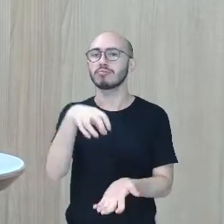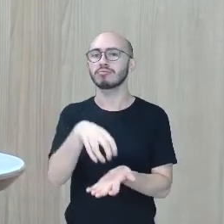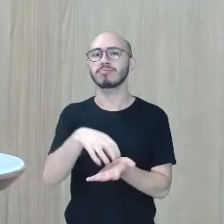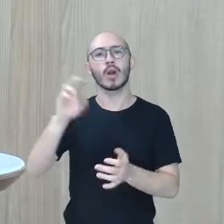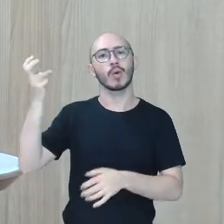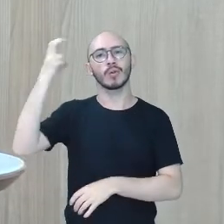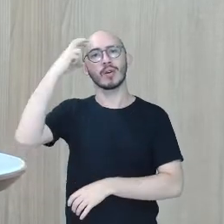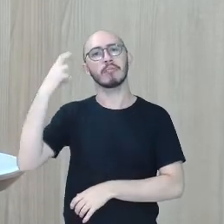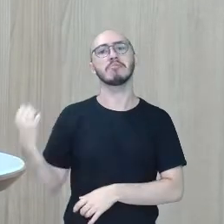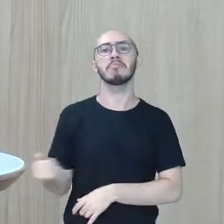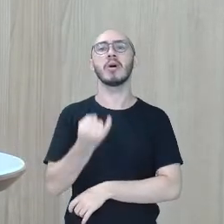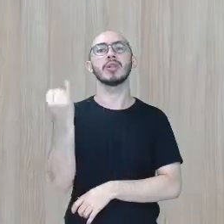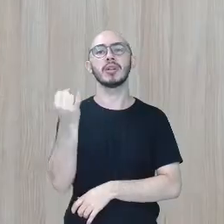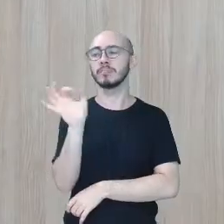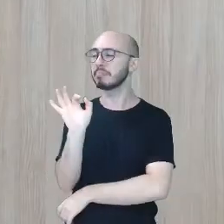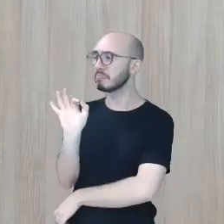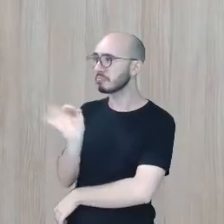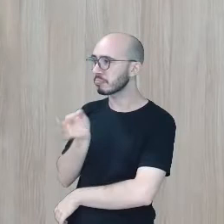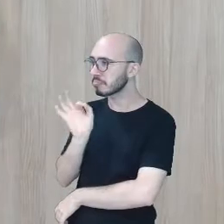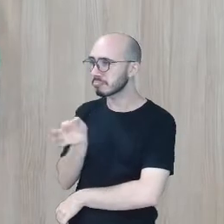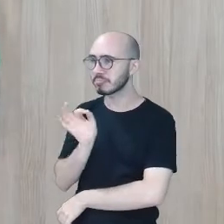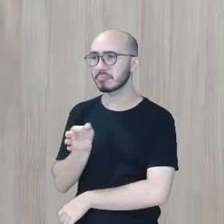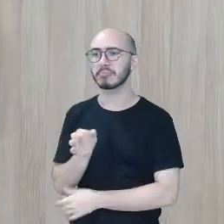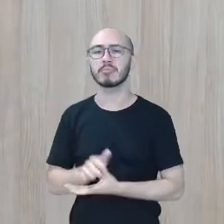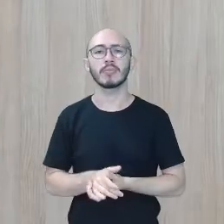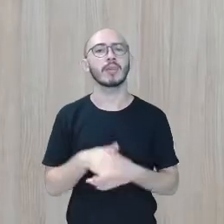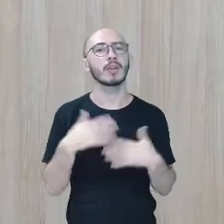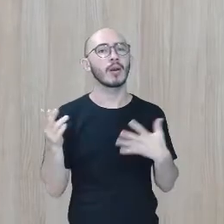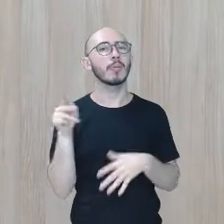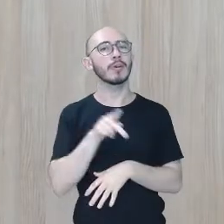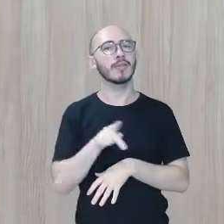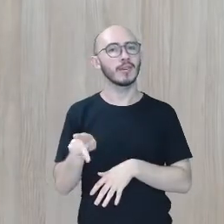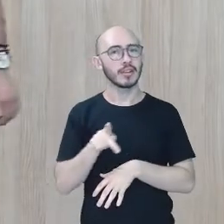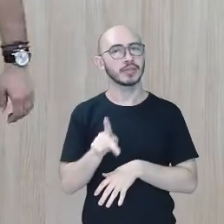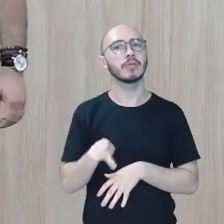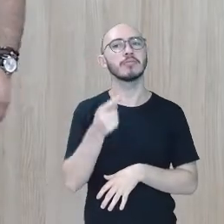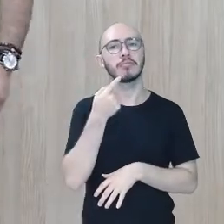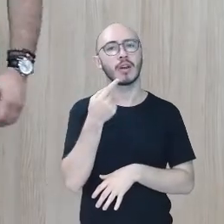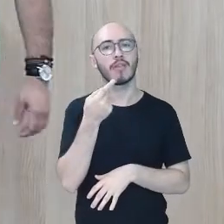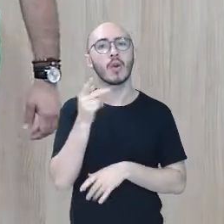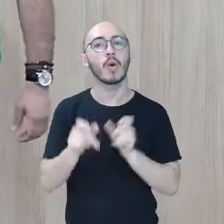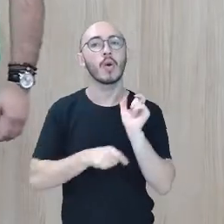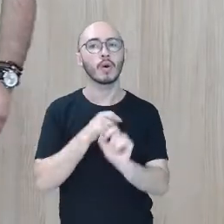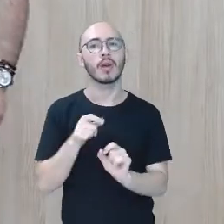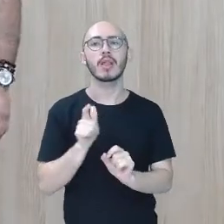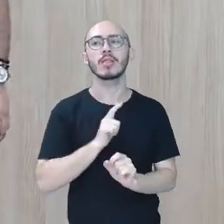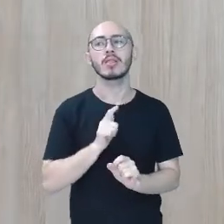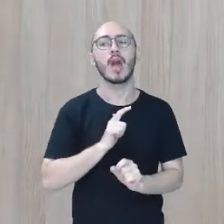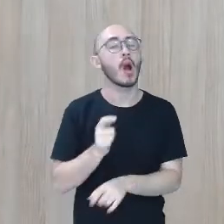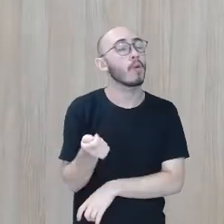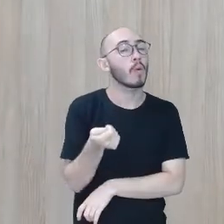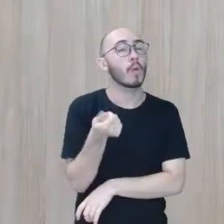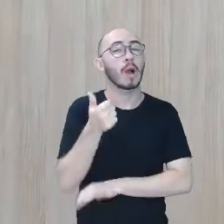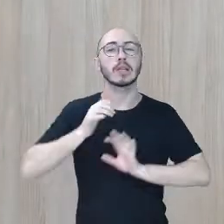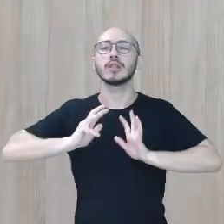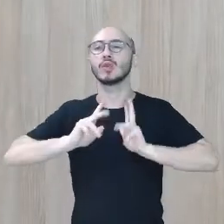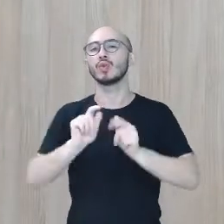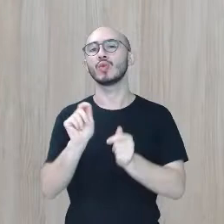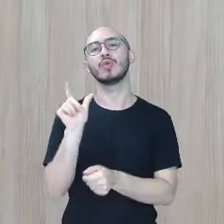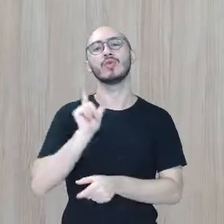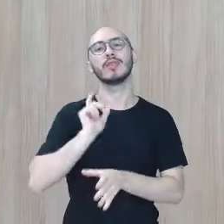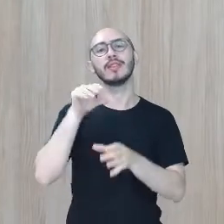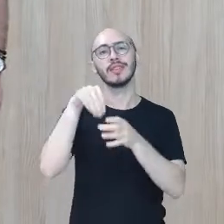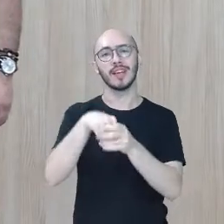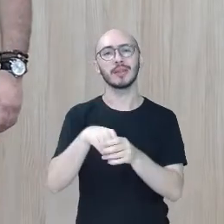importante. Exatamente. Então, como o professor ressaltou, a gente encontra de quase tudo aqui, né?